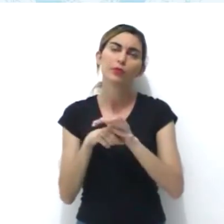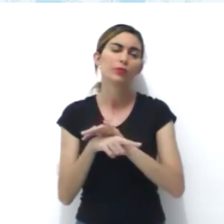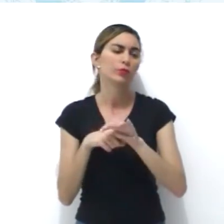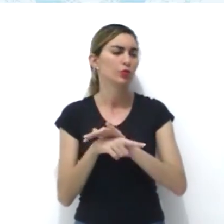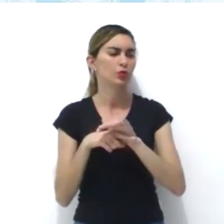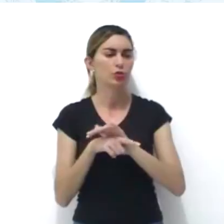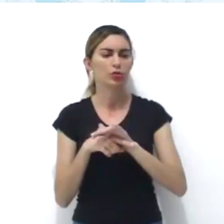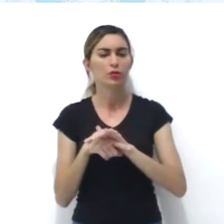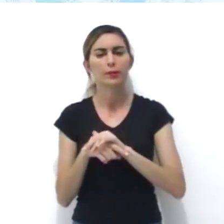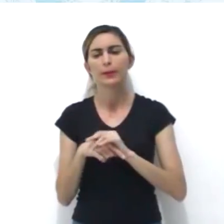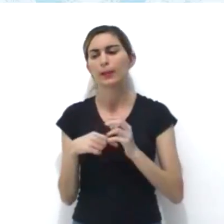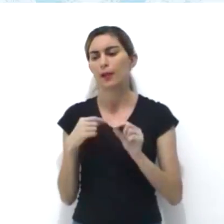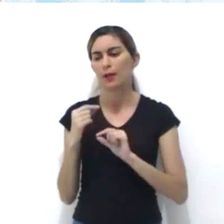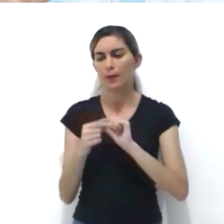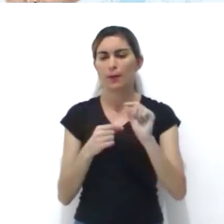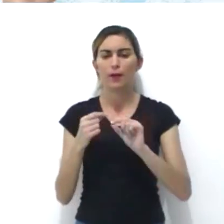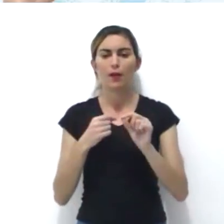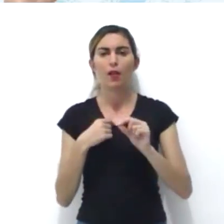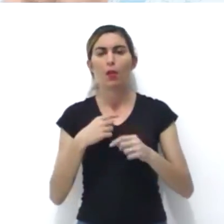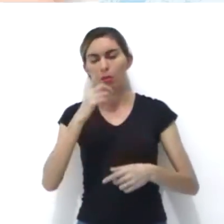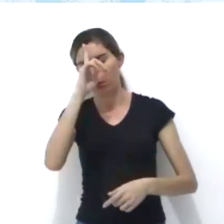investigar sobre